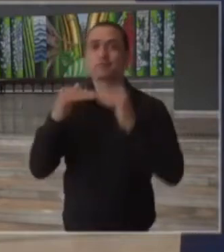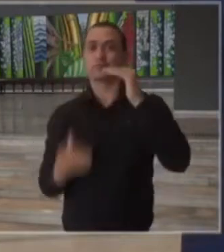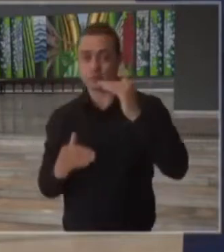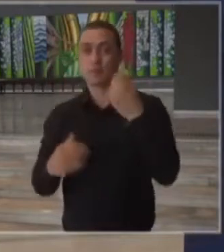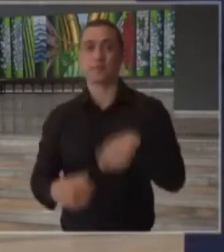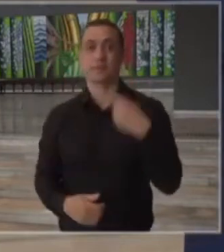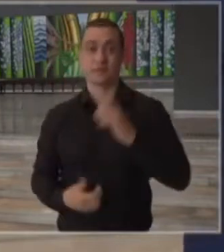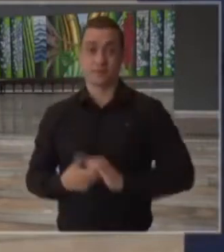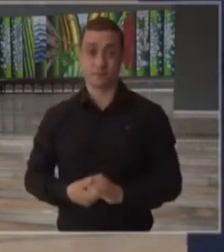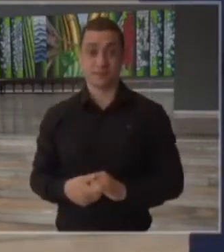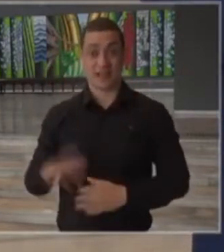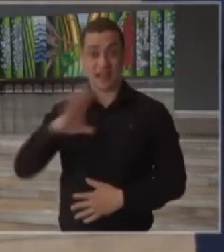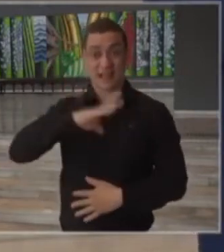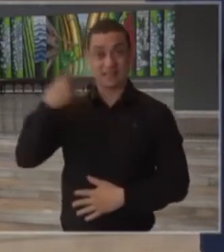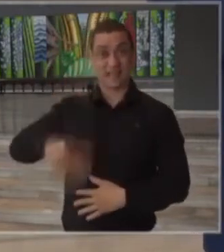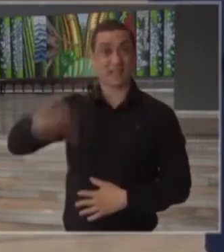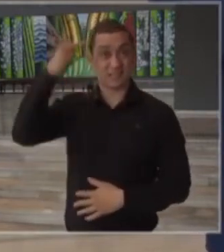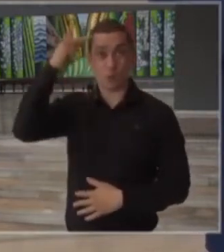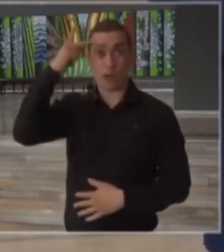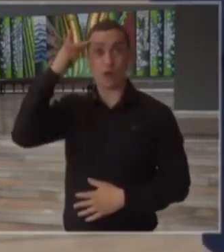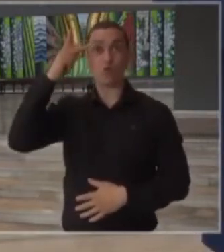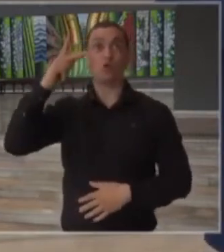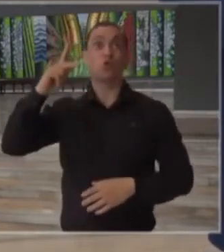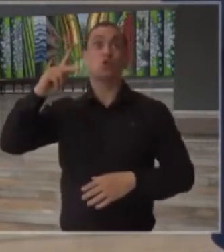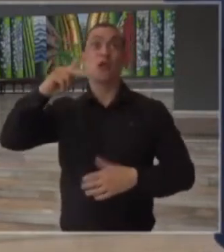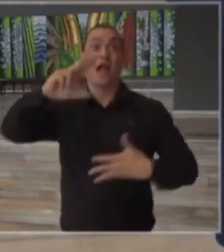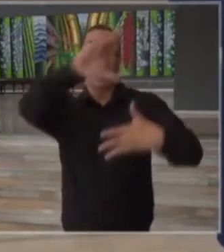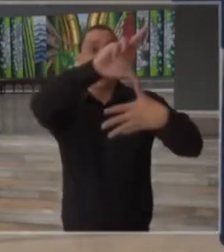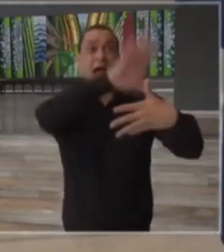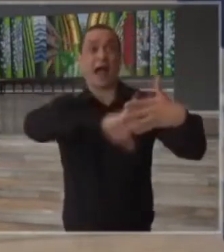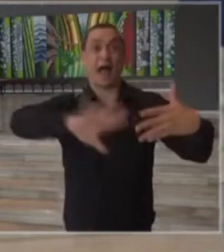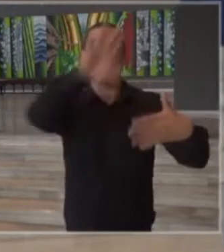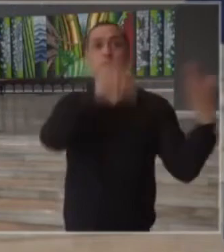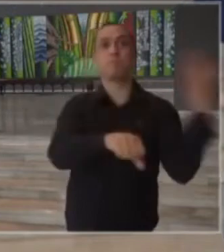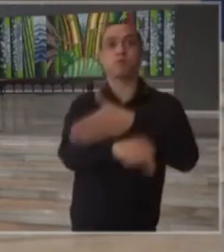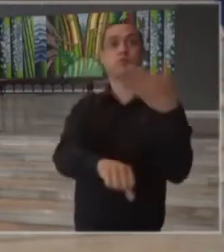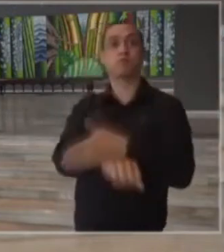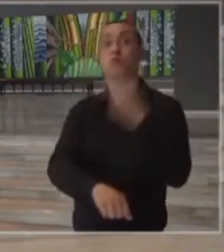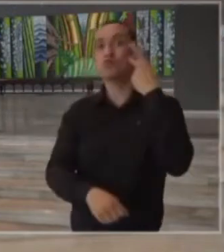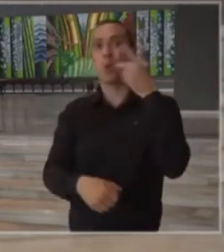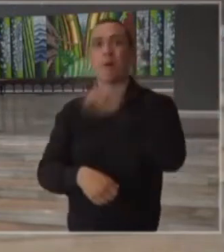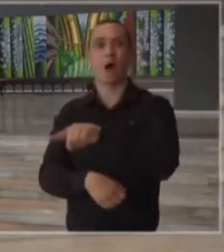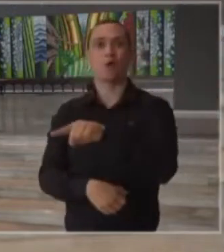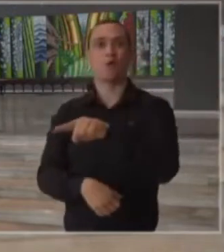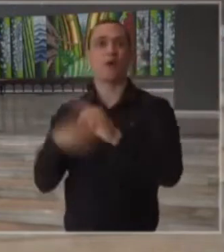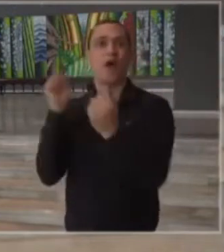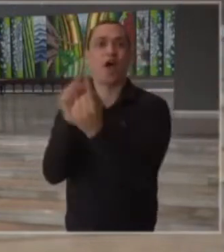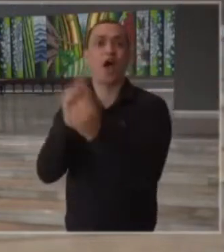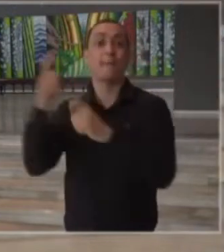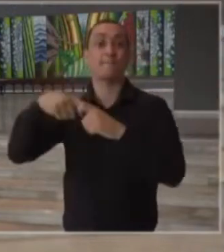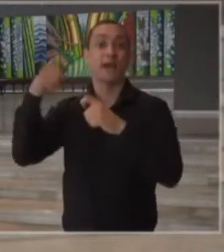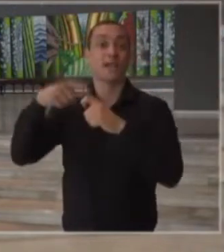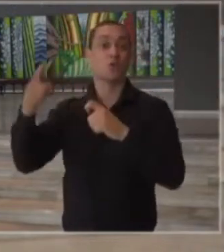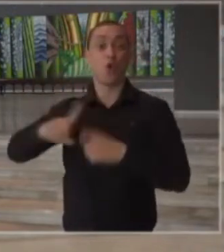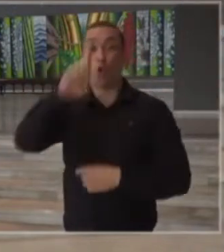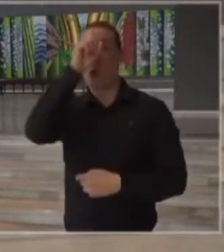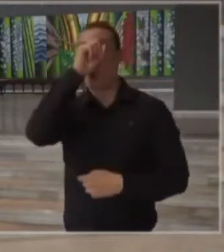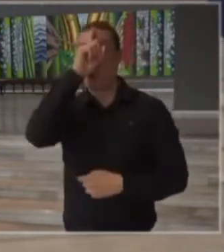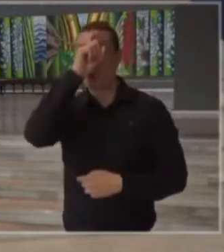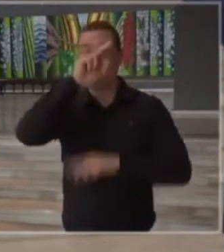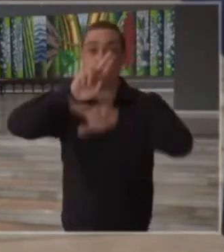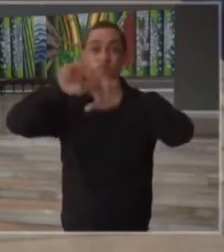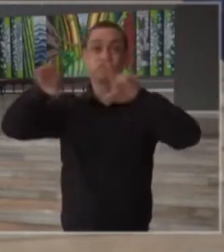São Paulo é uma referência médica da América Latina, é a cidade onde concentra o maior número